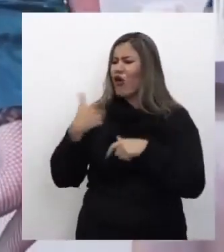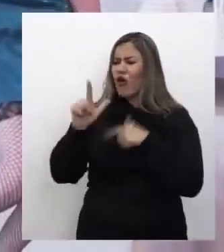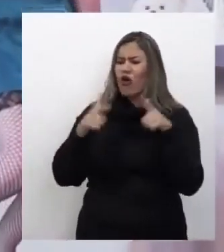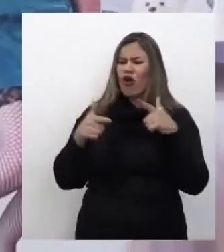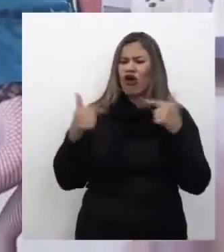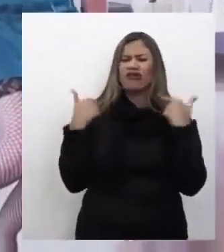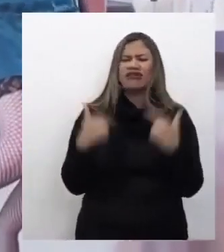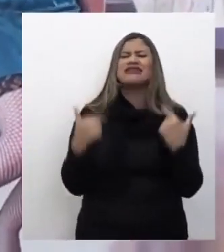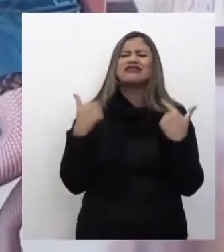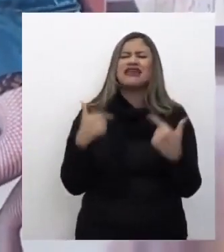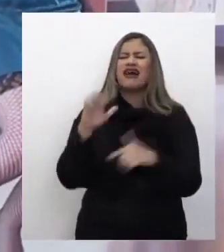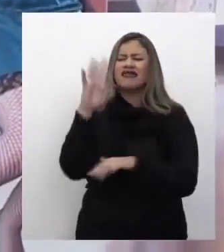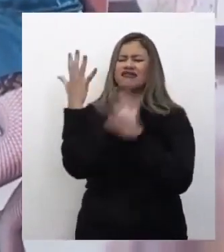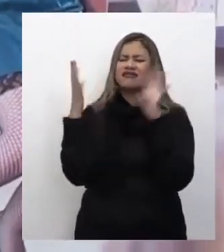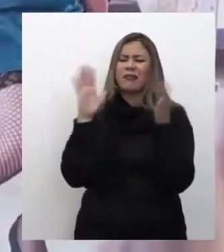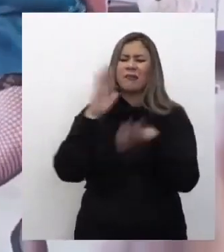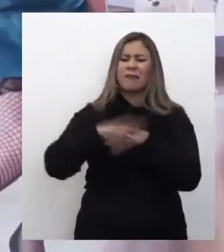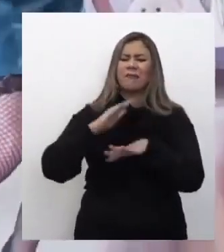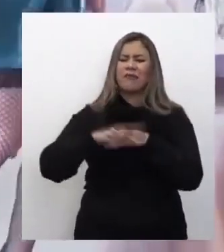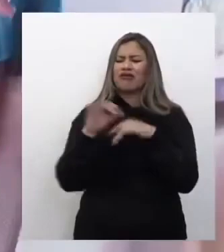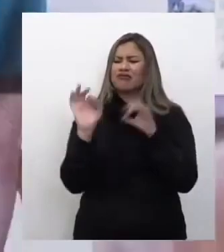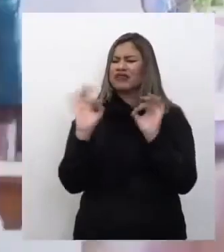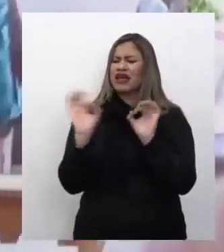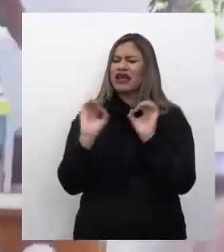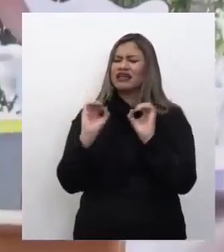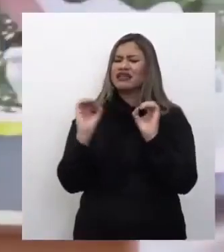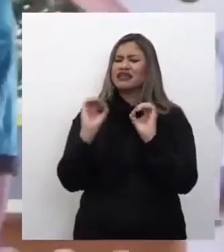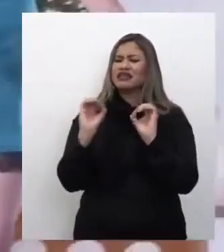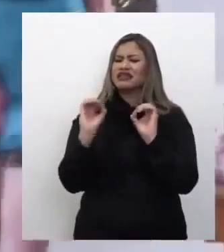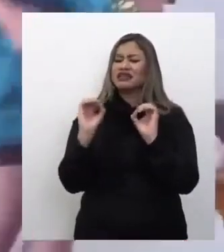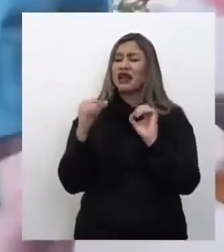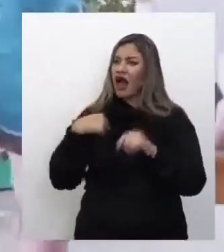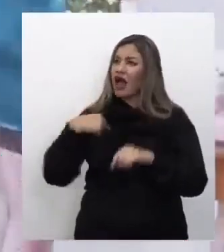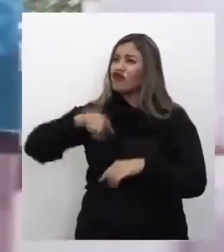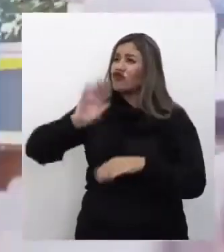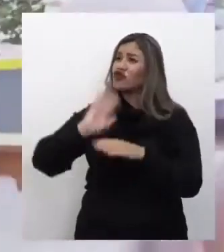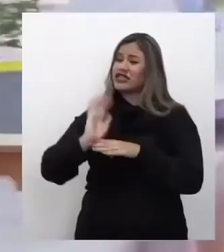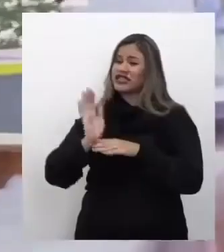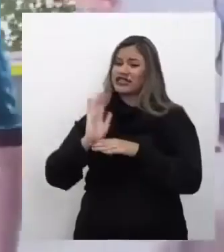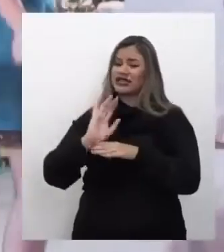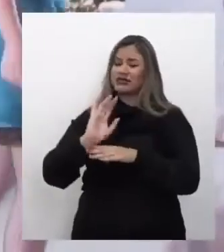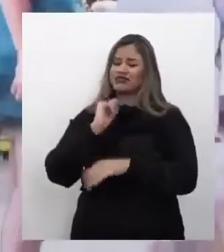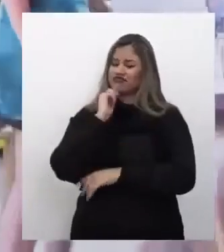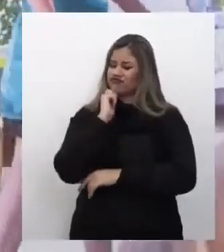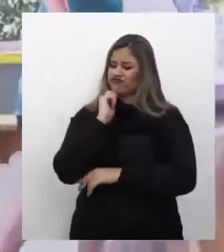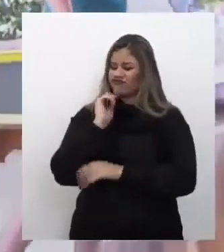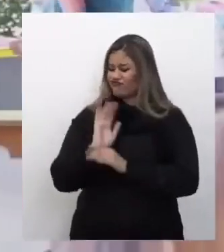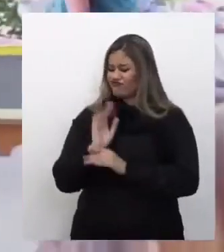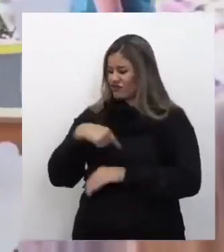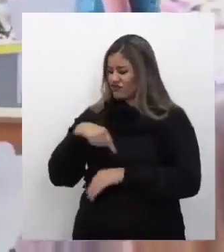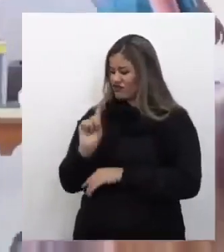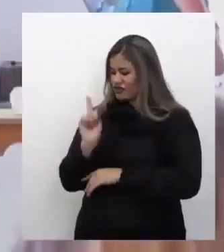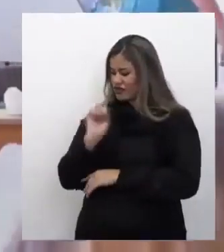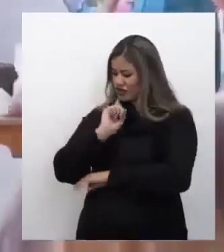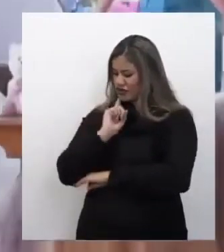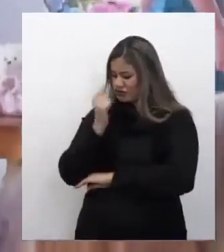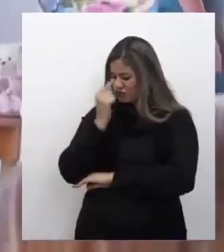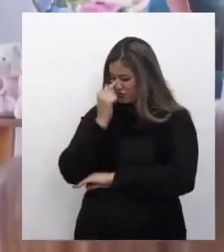nessa floresta. Não tem nada pra fazer. Já sei, eu posso ir no cinema. Isso, eu vou no... Não vou. Isso não é programa de